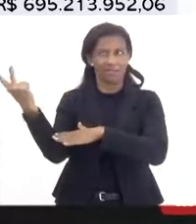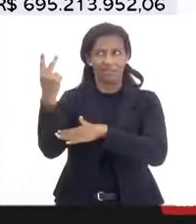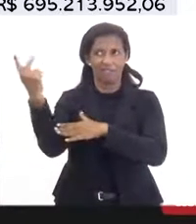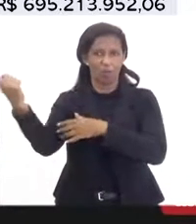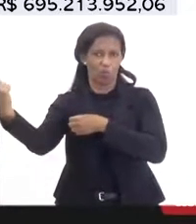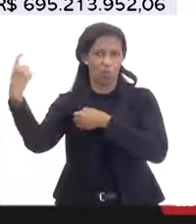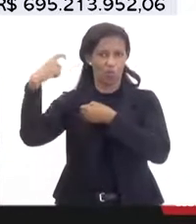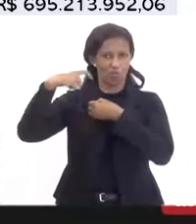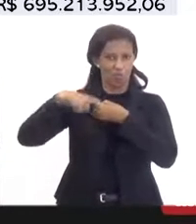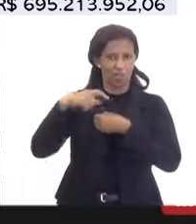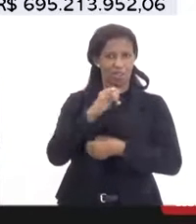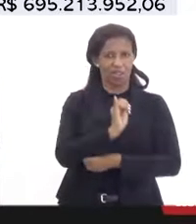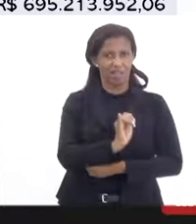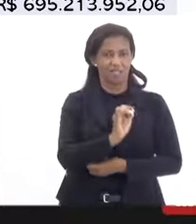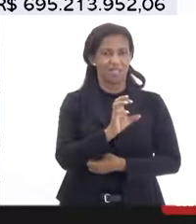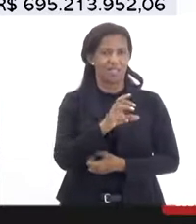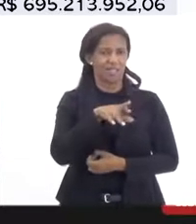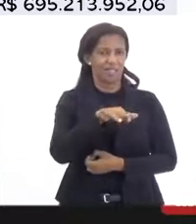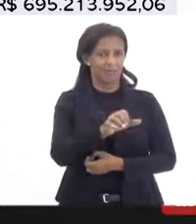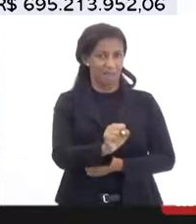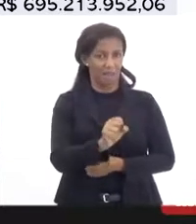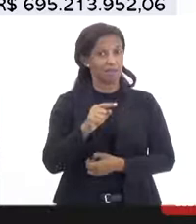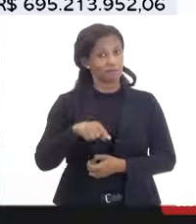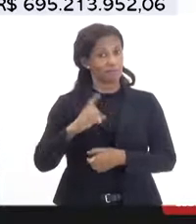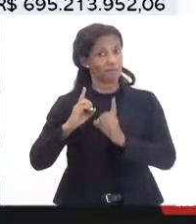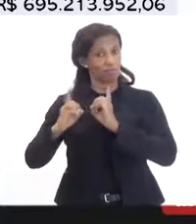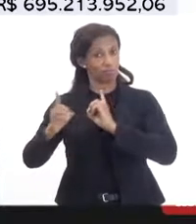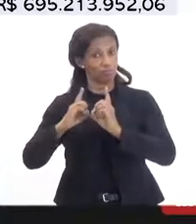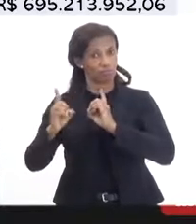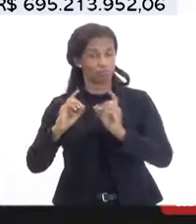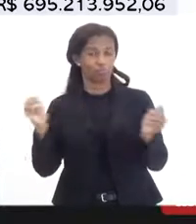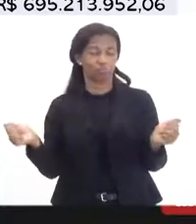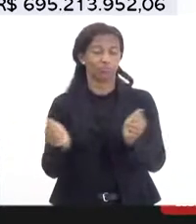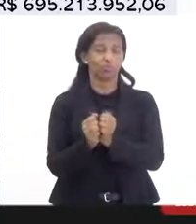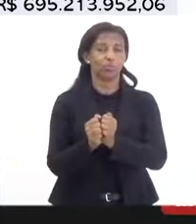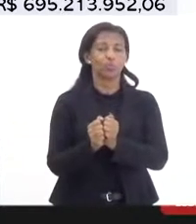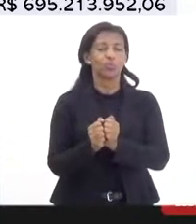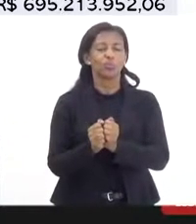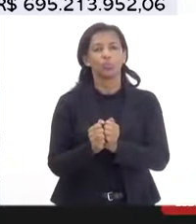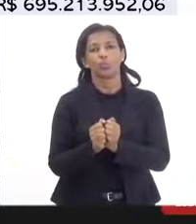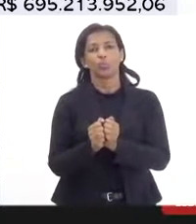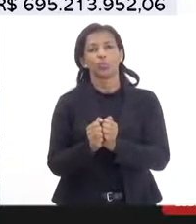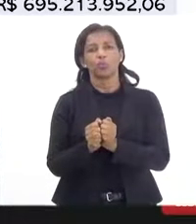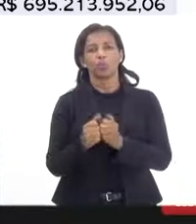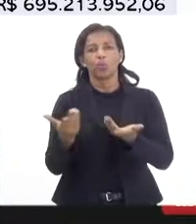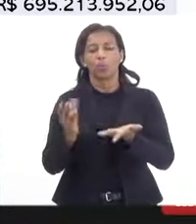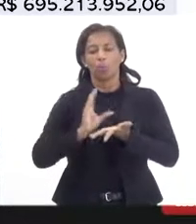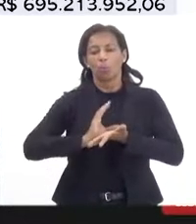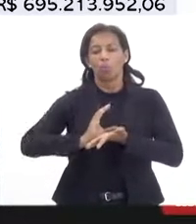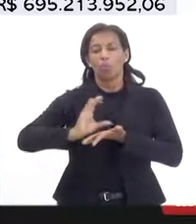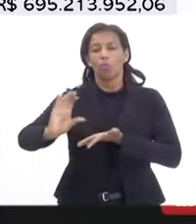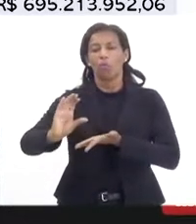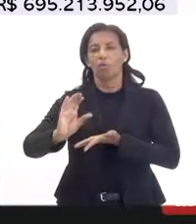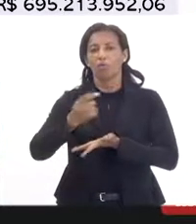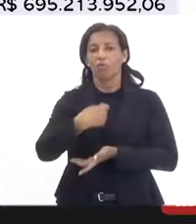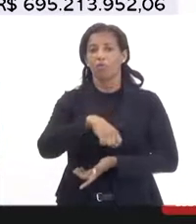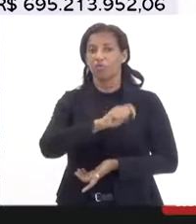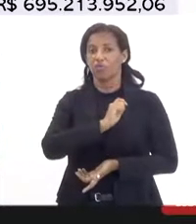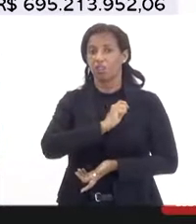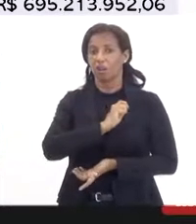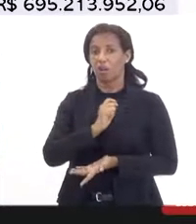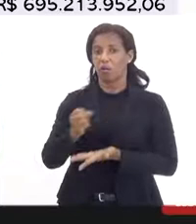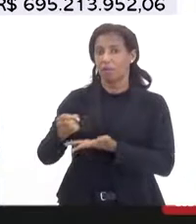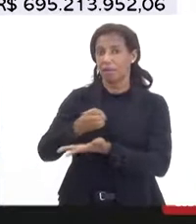de ICMS. Então, essa discussão aqui, junto com um eventual benefício fiscal de redução da base de